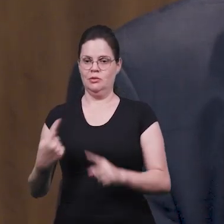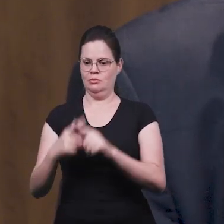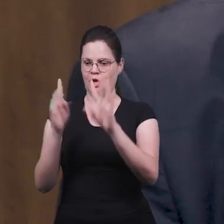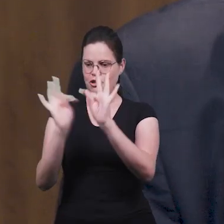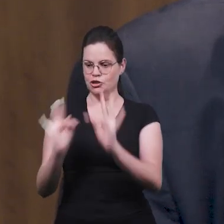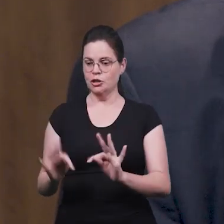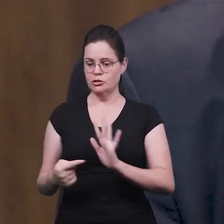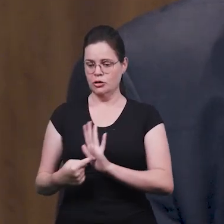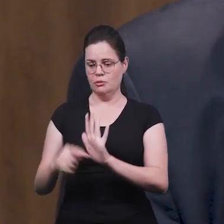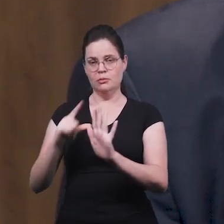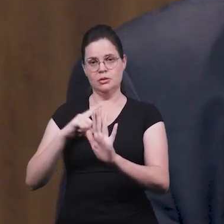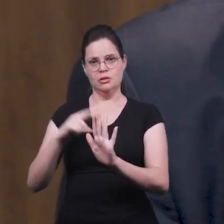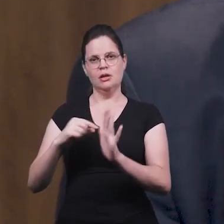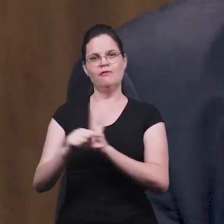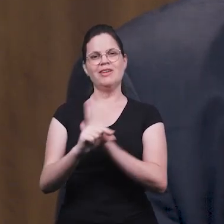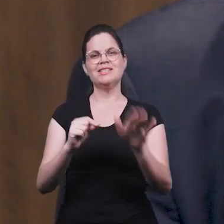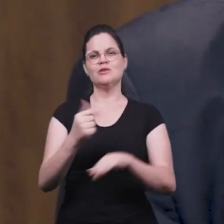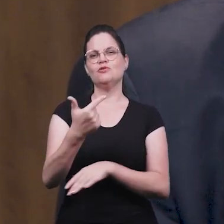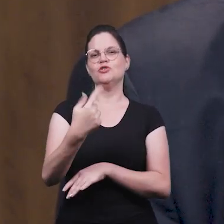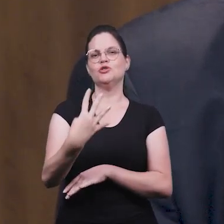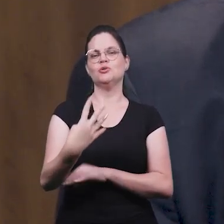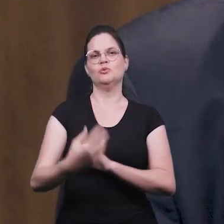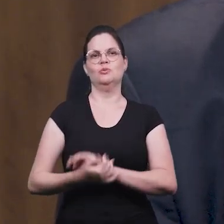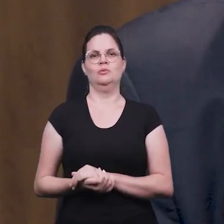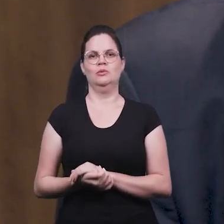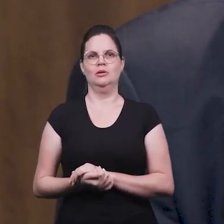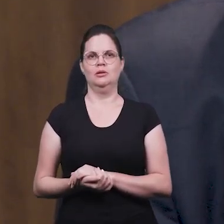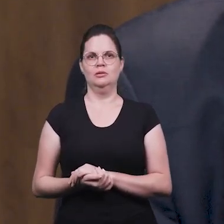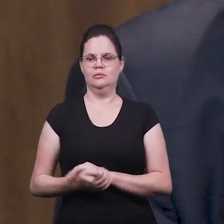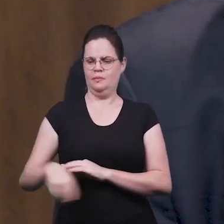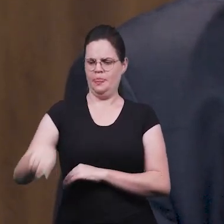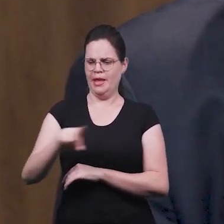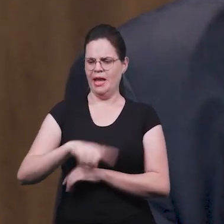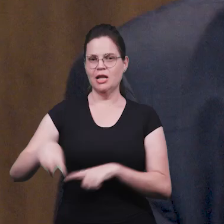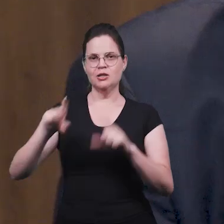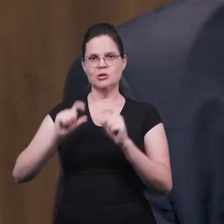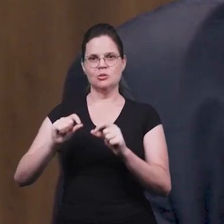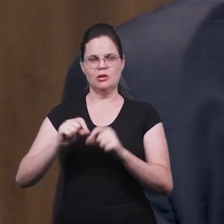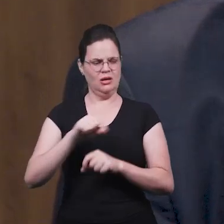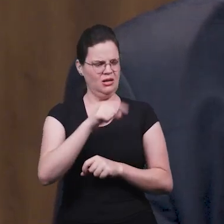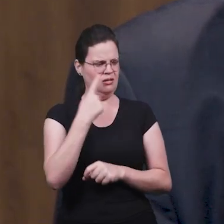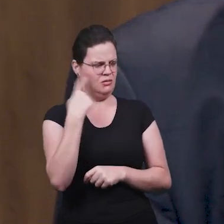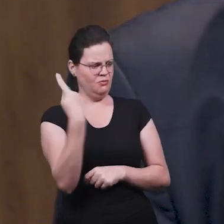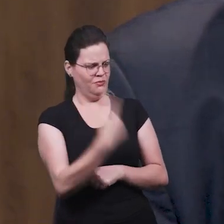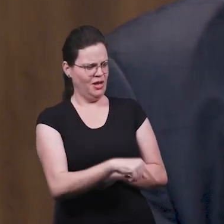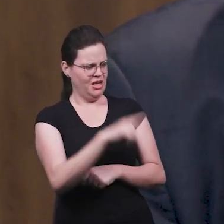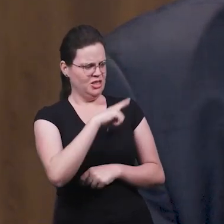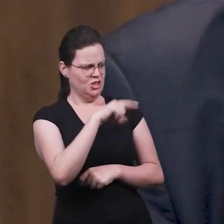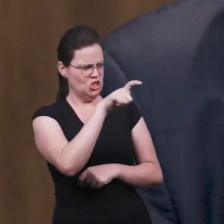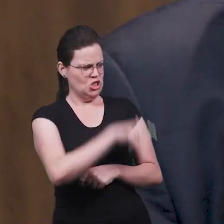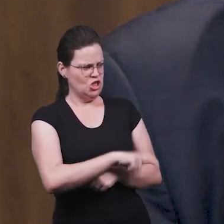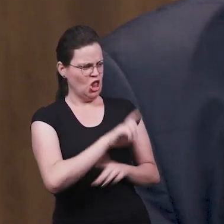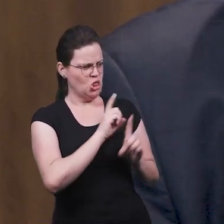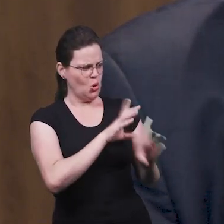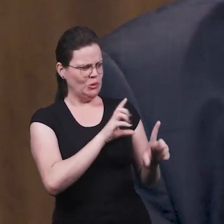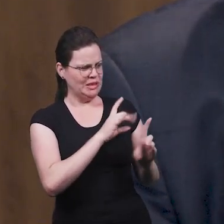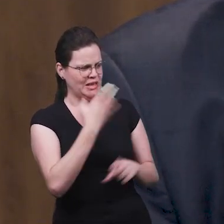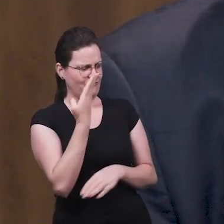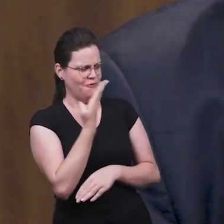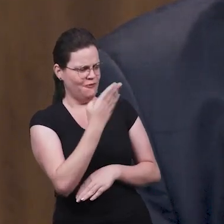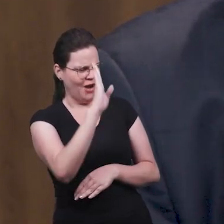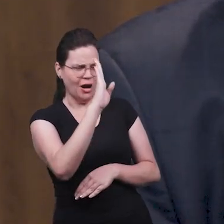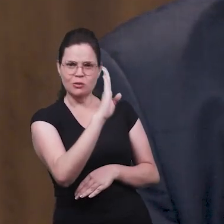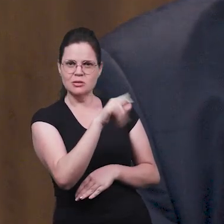menciona esse grupo. No versículo 24, foram aqueles que não se contaminaram, não se envolveram com a